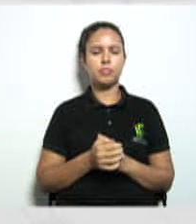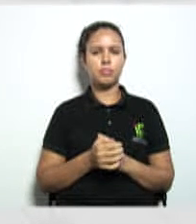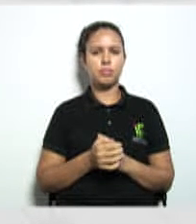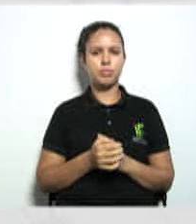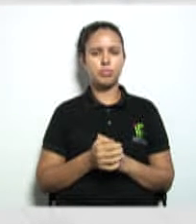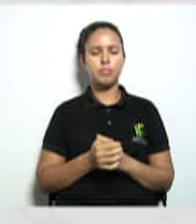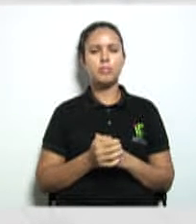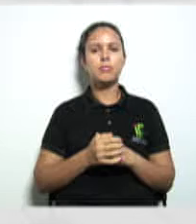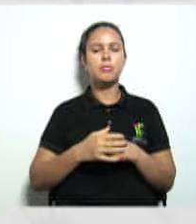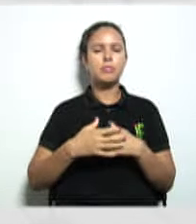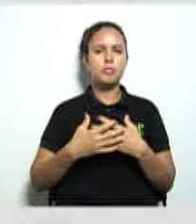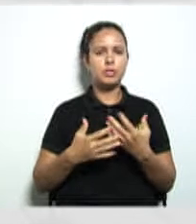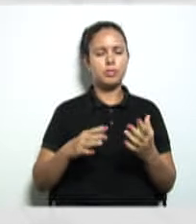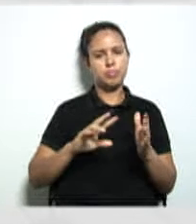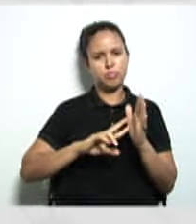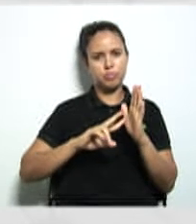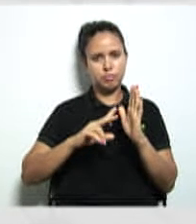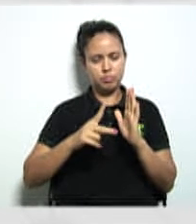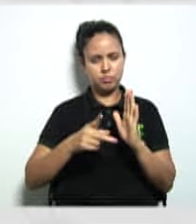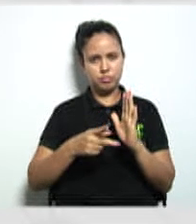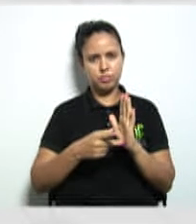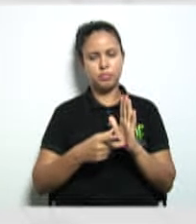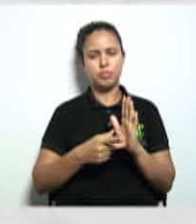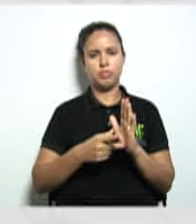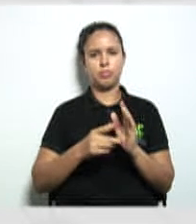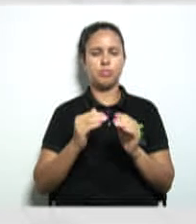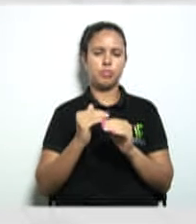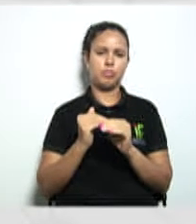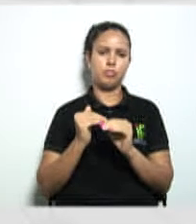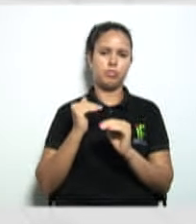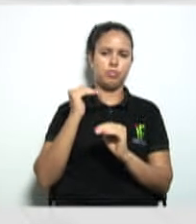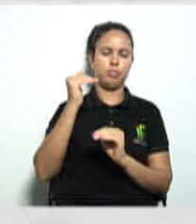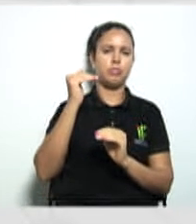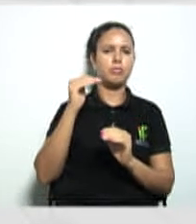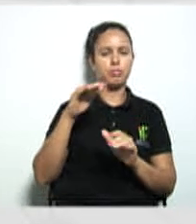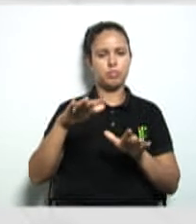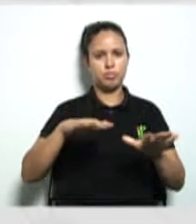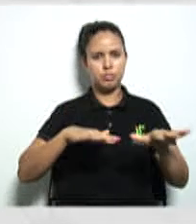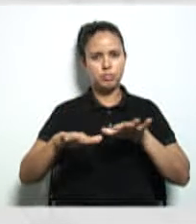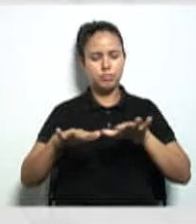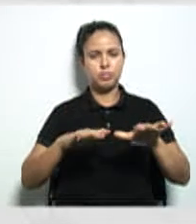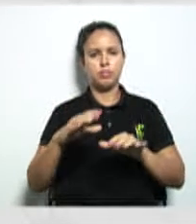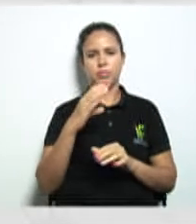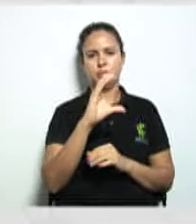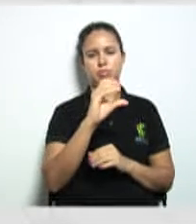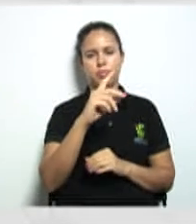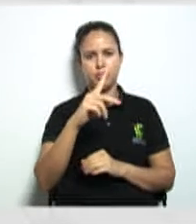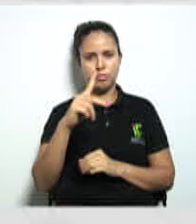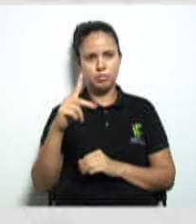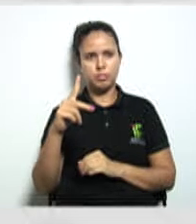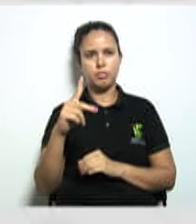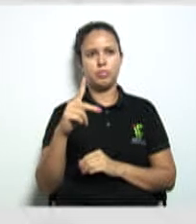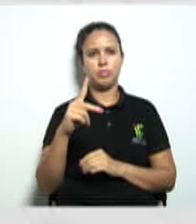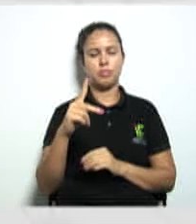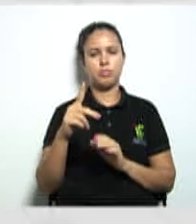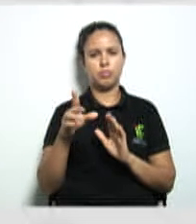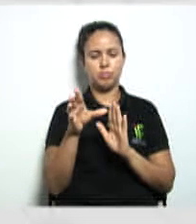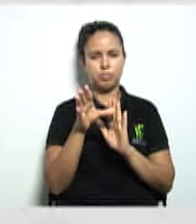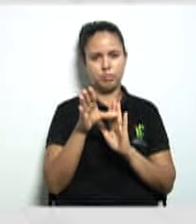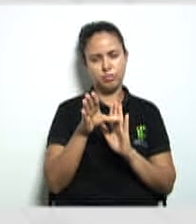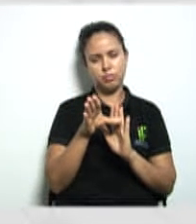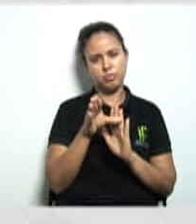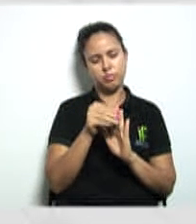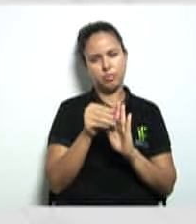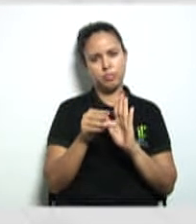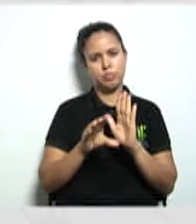em seus mais amplos significados, eleva o movimento cooperativo em conceito legitima,